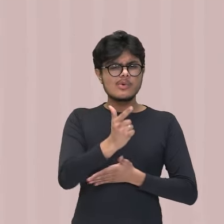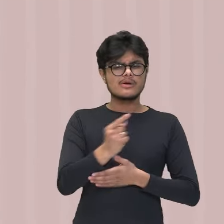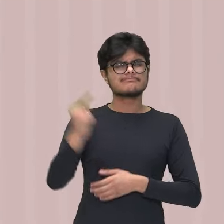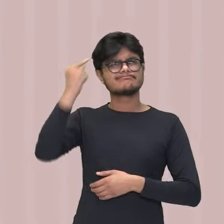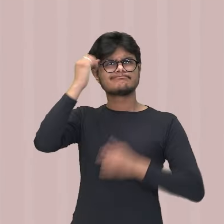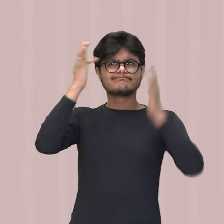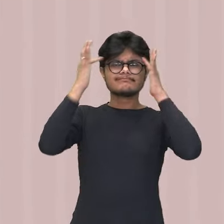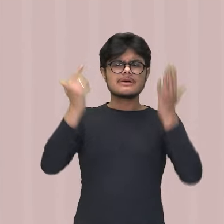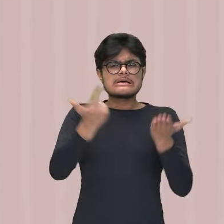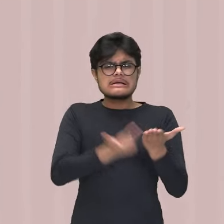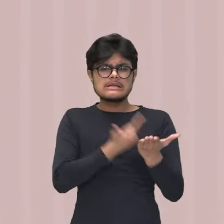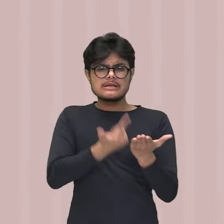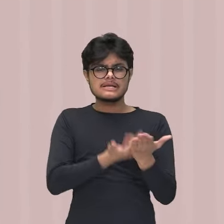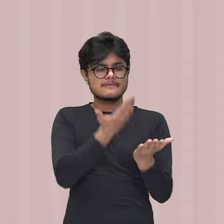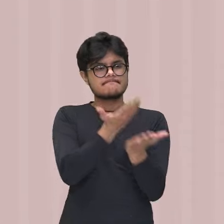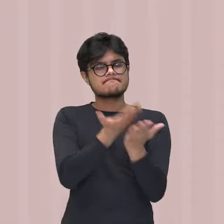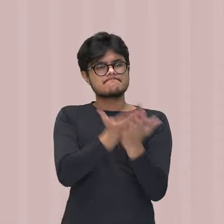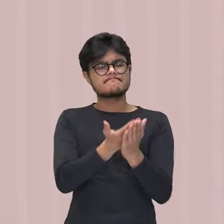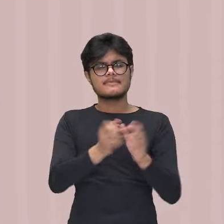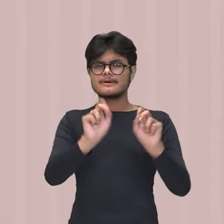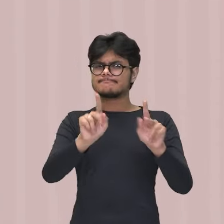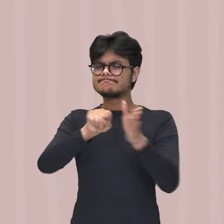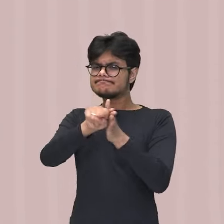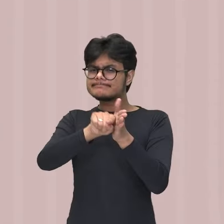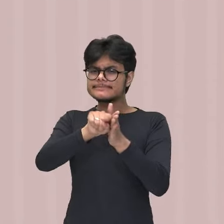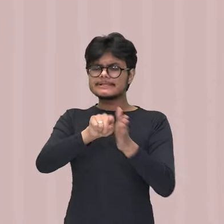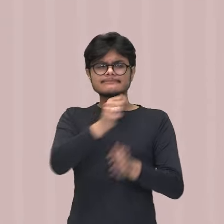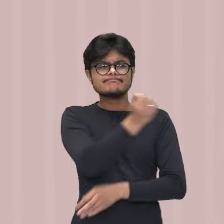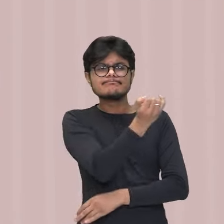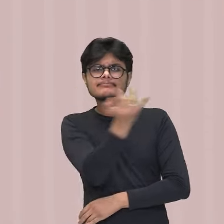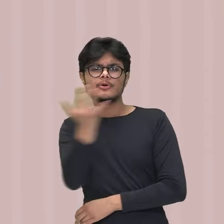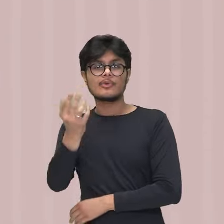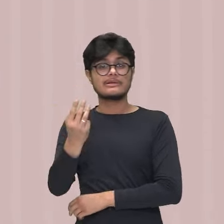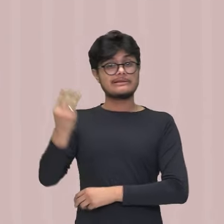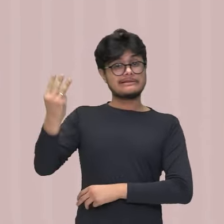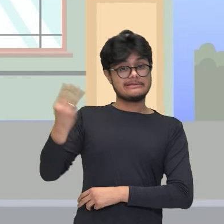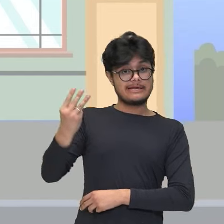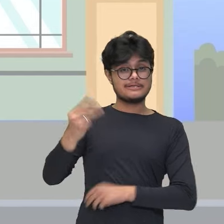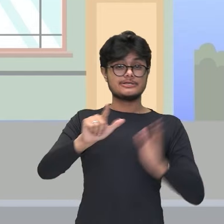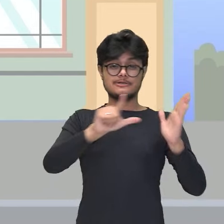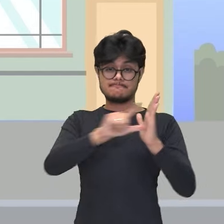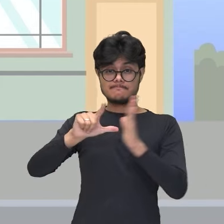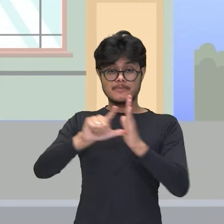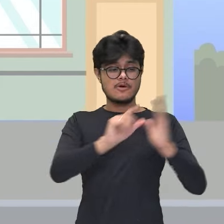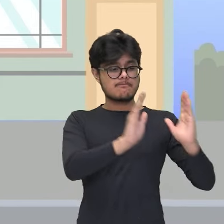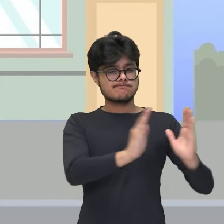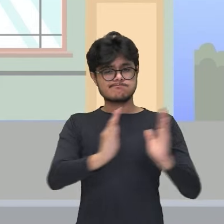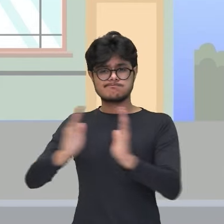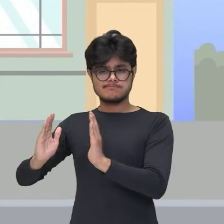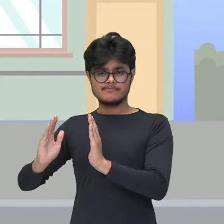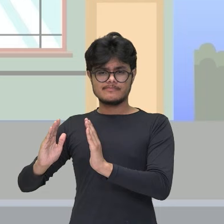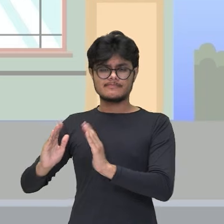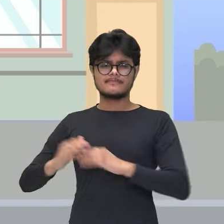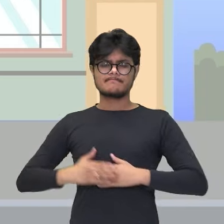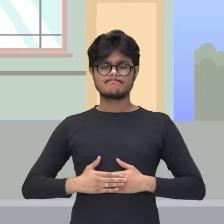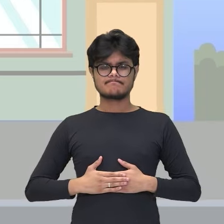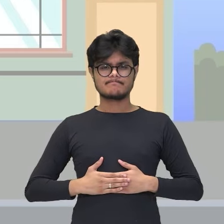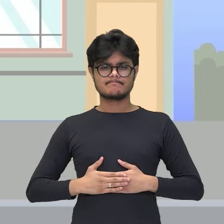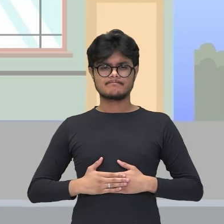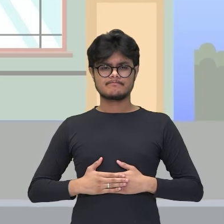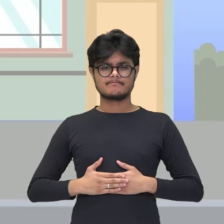livros didáticos e decidiu pesquisar os preços em 3 livrarias. Vejamos algumas cotações